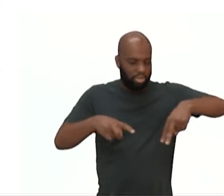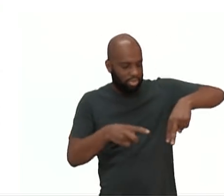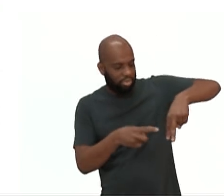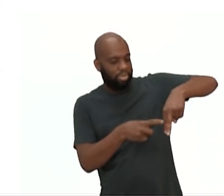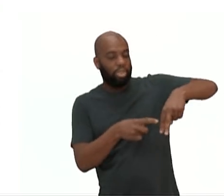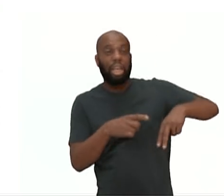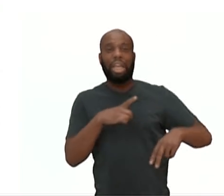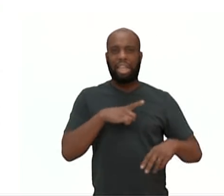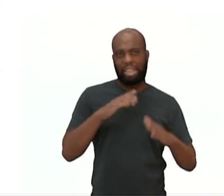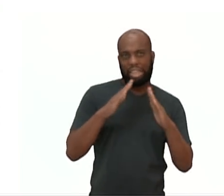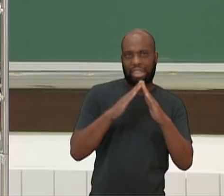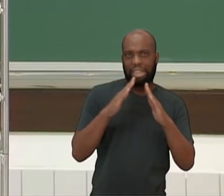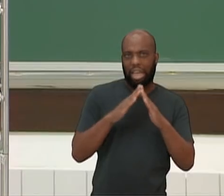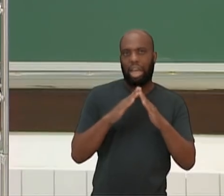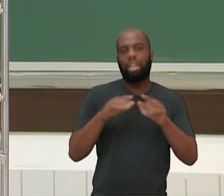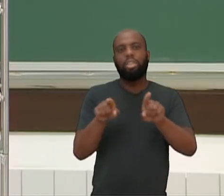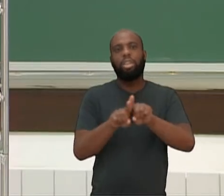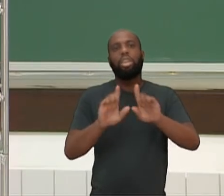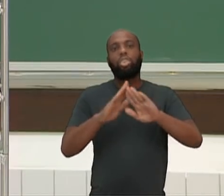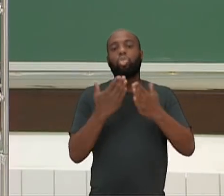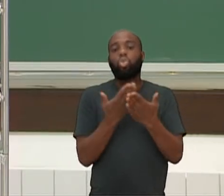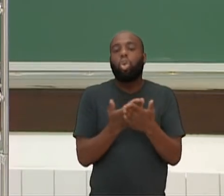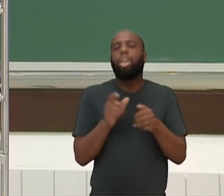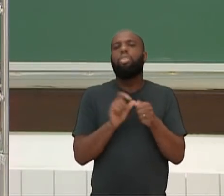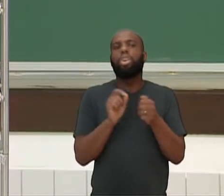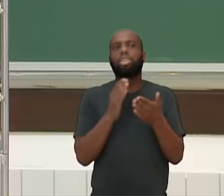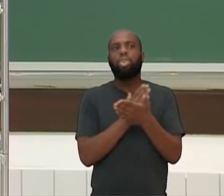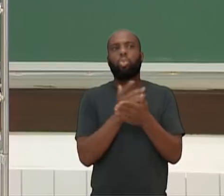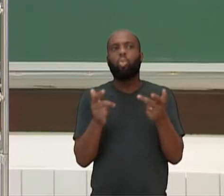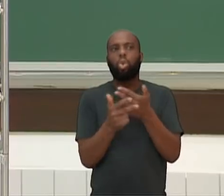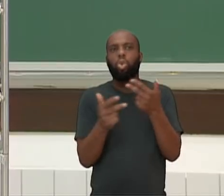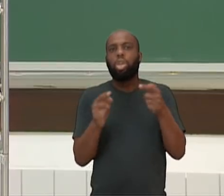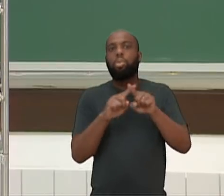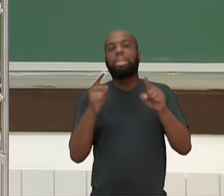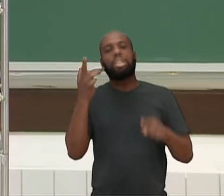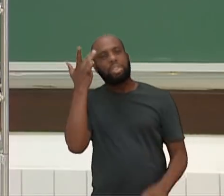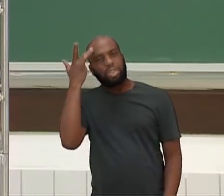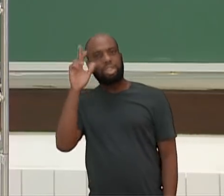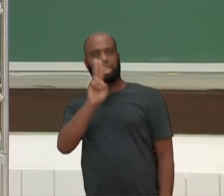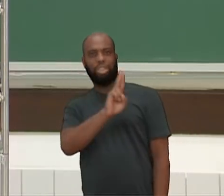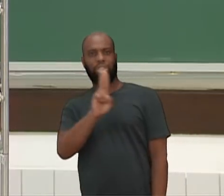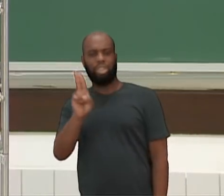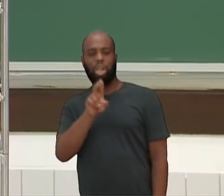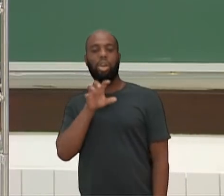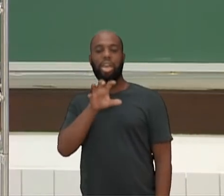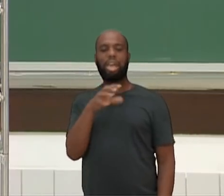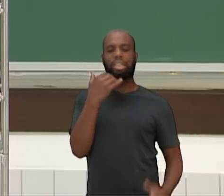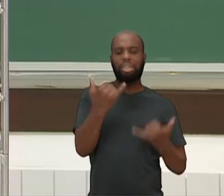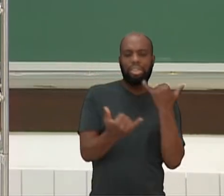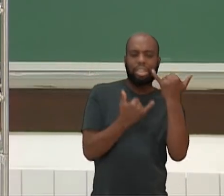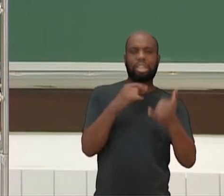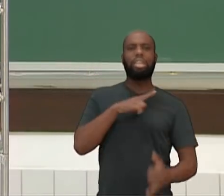mas a gente não tem aquela especificidade de nome. Então, assim, a gente não sabe realmente, essa brincadeira é